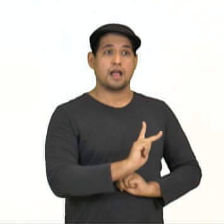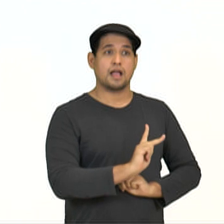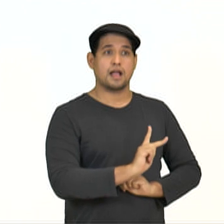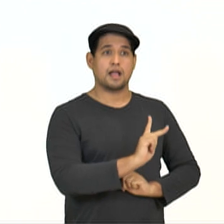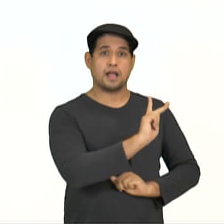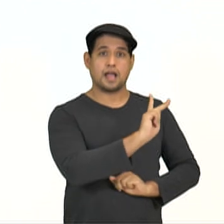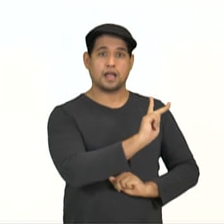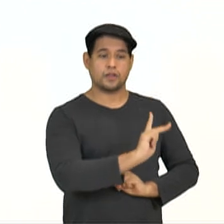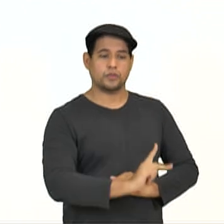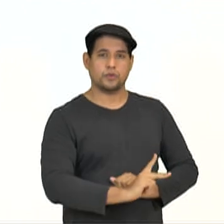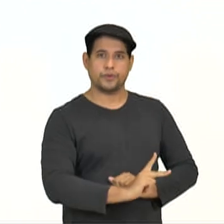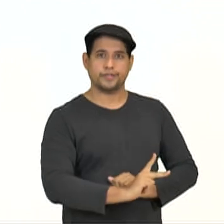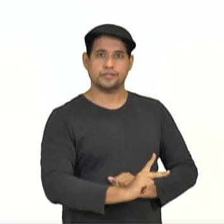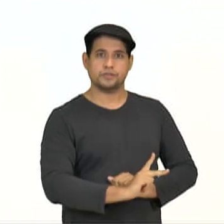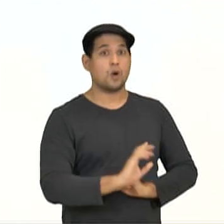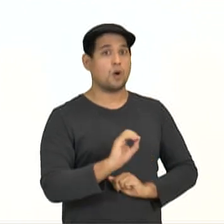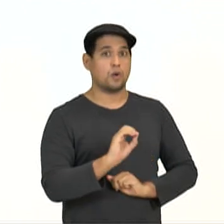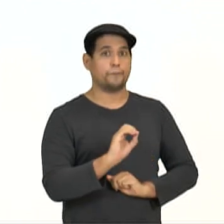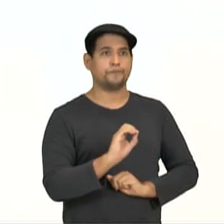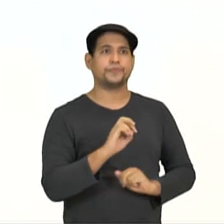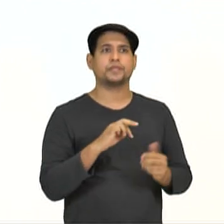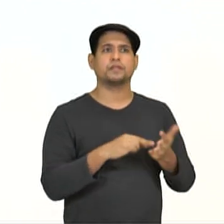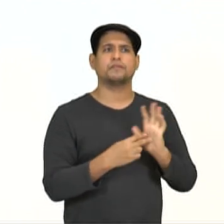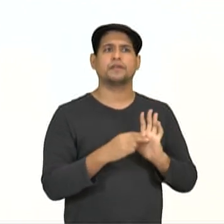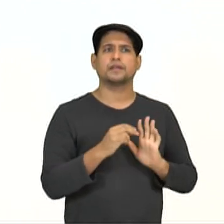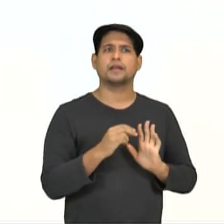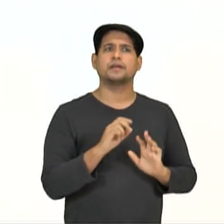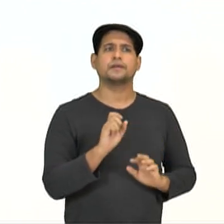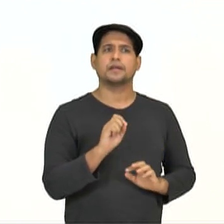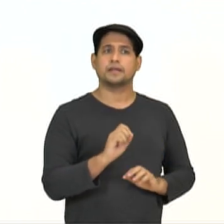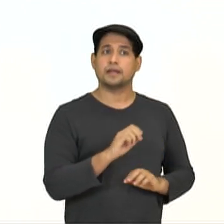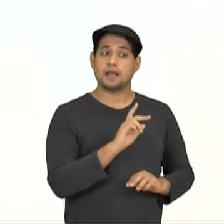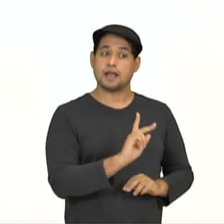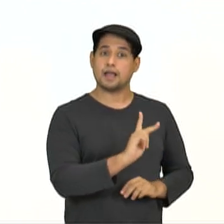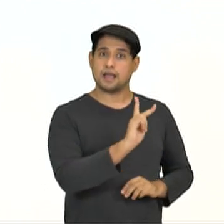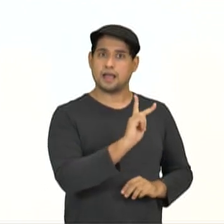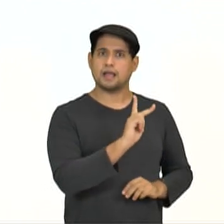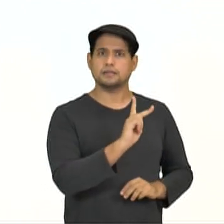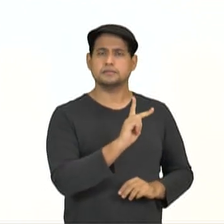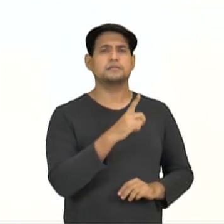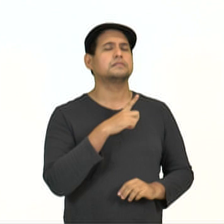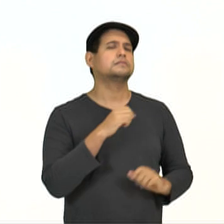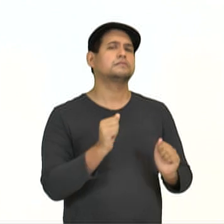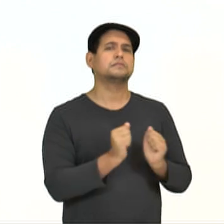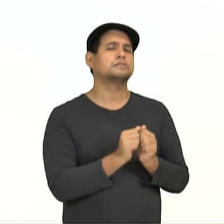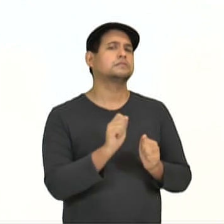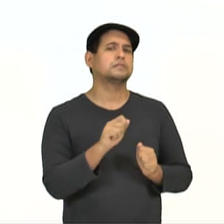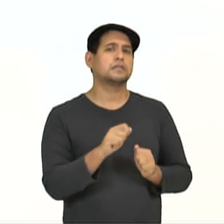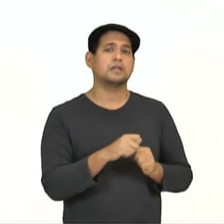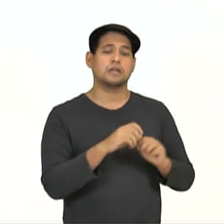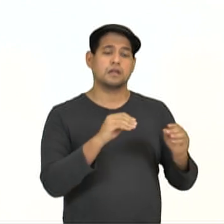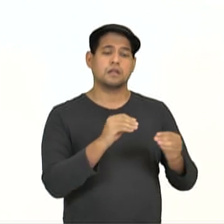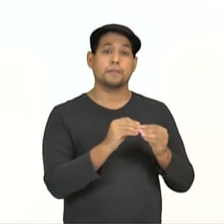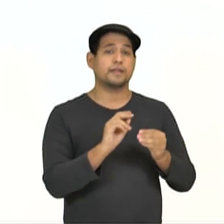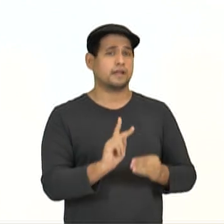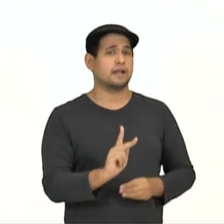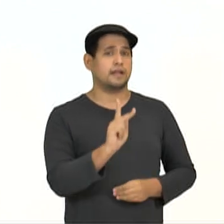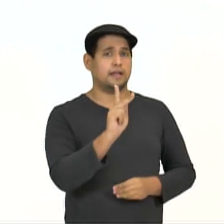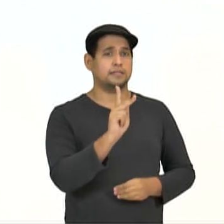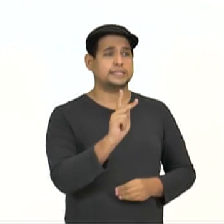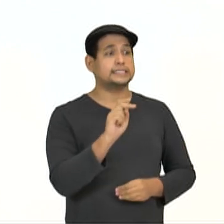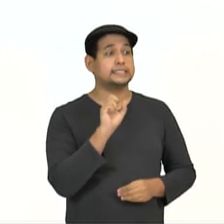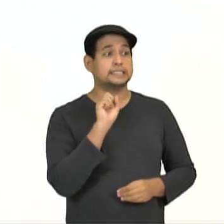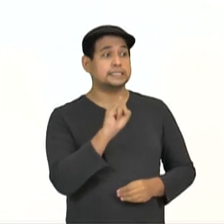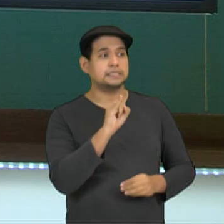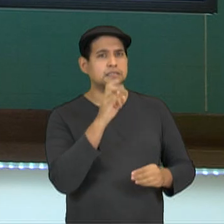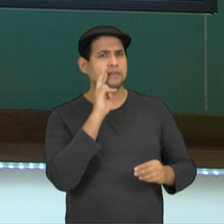K2O. Então, o O, né, é o que torna ele um óxido, mas esse oxigênio está associado ao elemento K. Se você